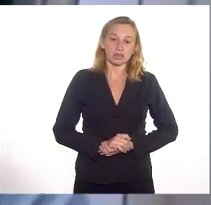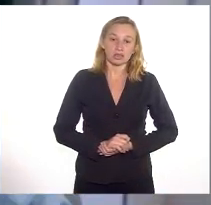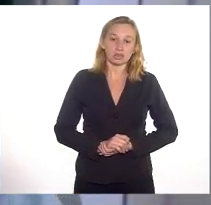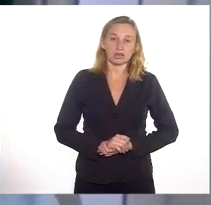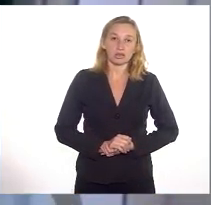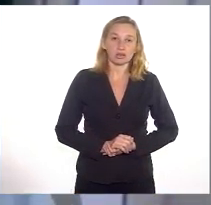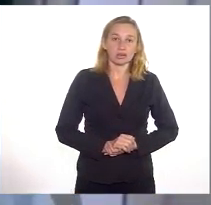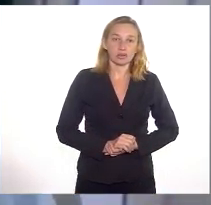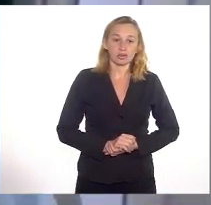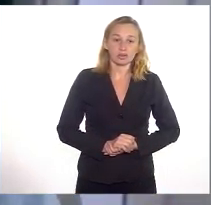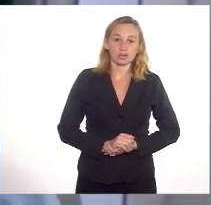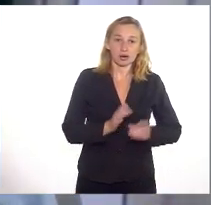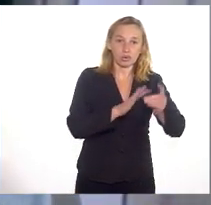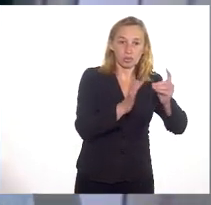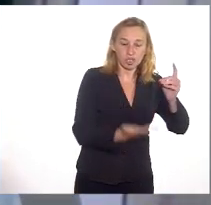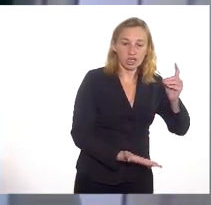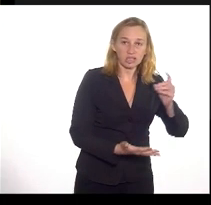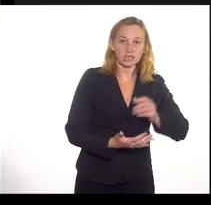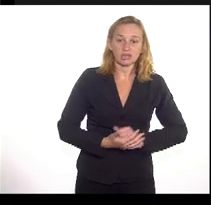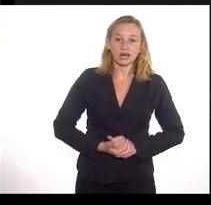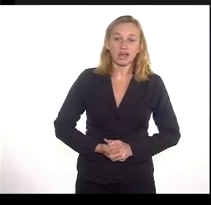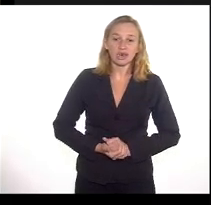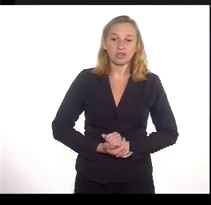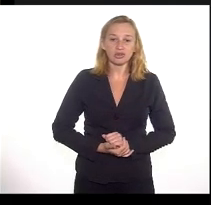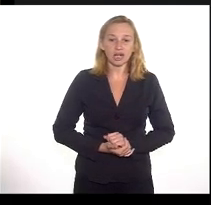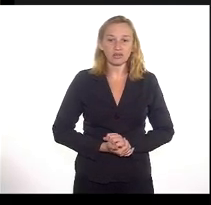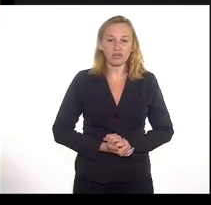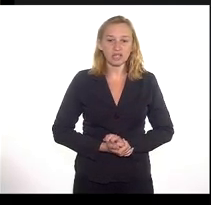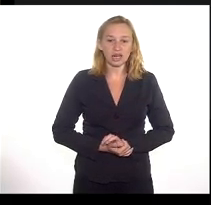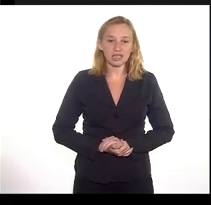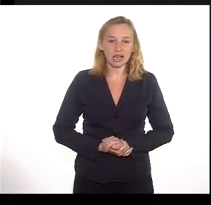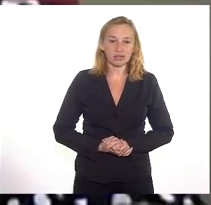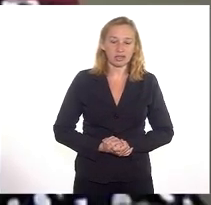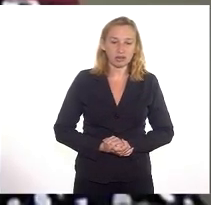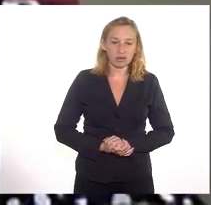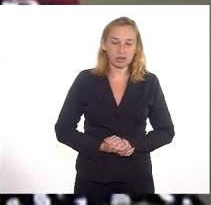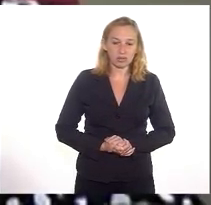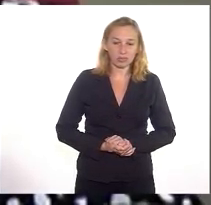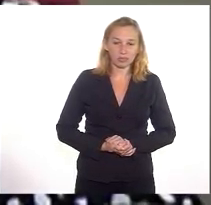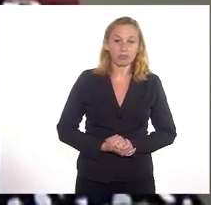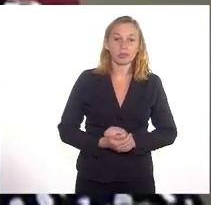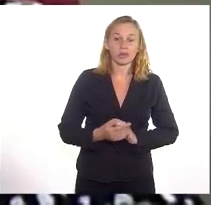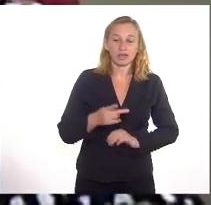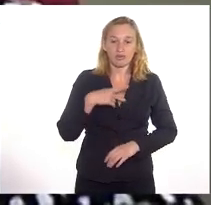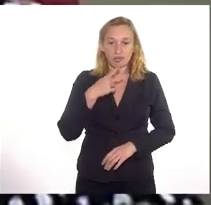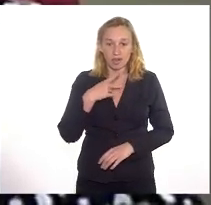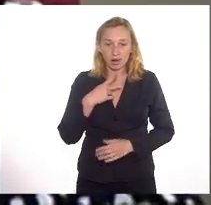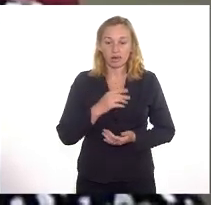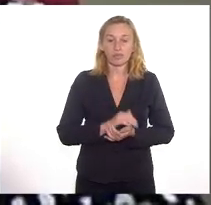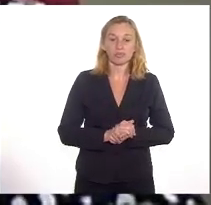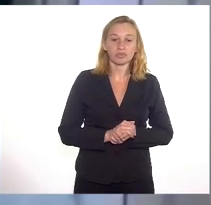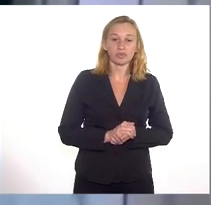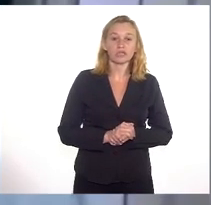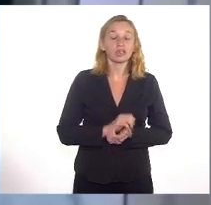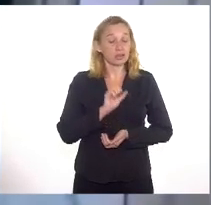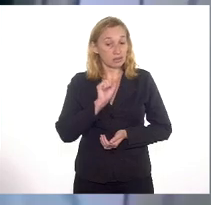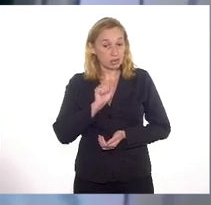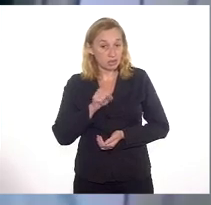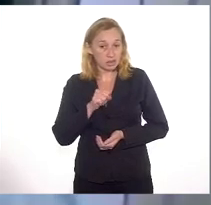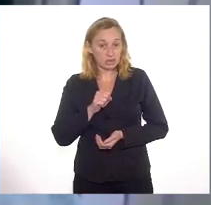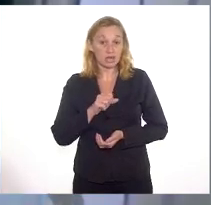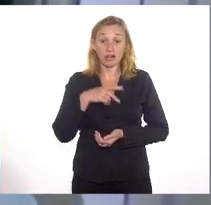mas sincera homenagem. Obrigado. Deputado Valdec, apenas para contribuir, foi minha, sim,